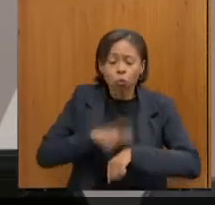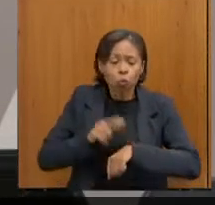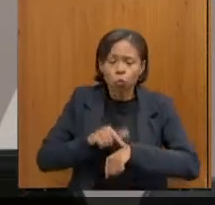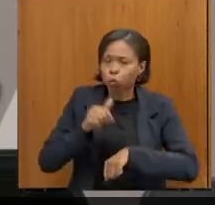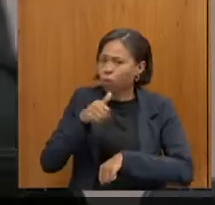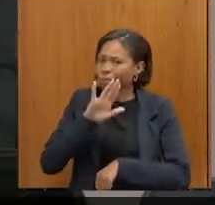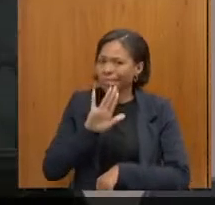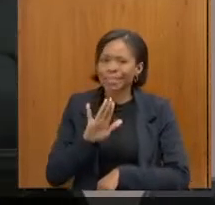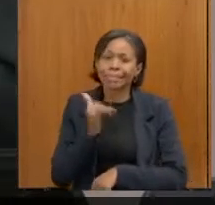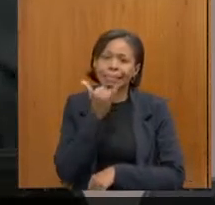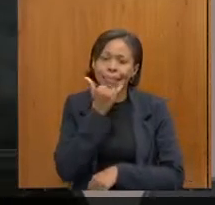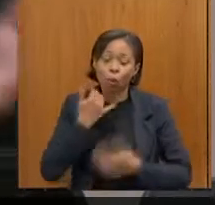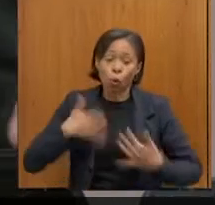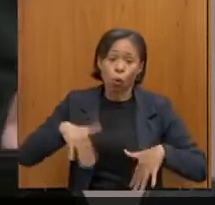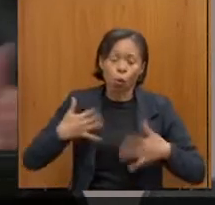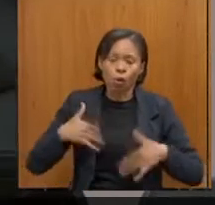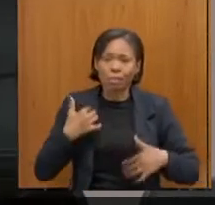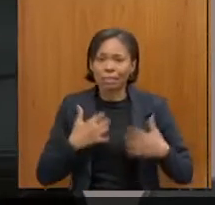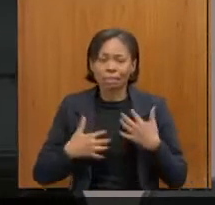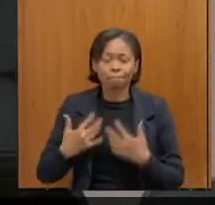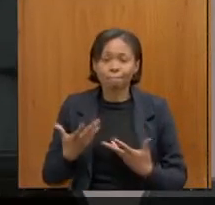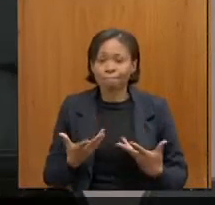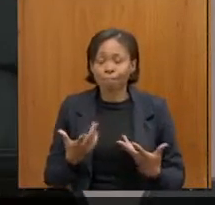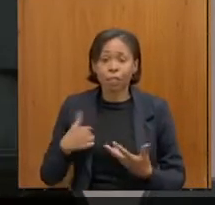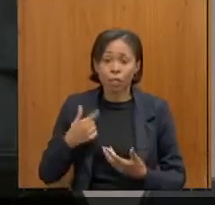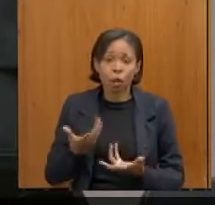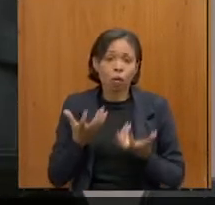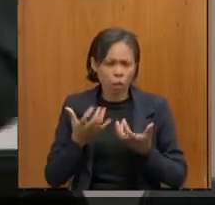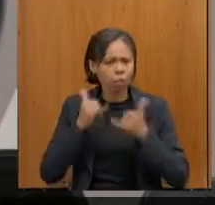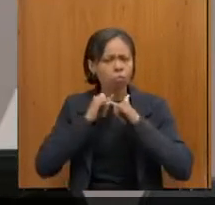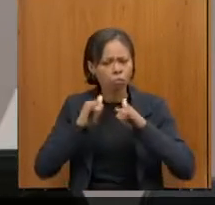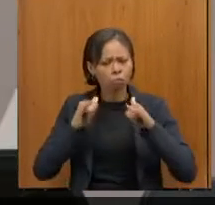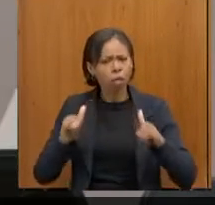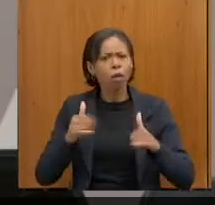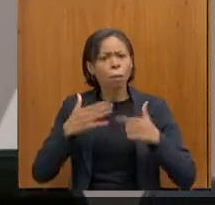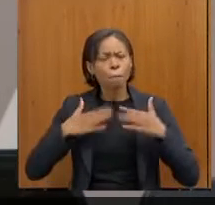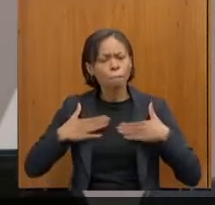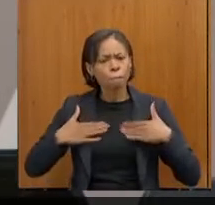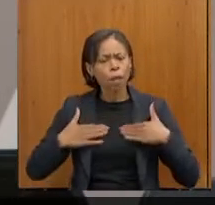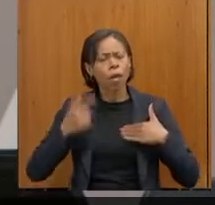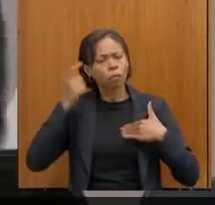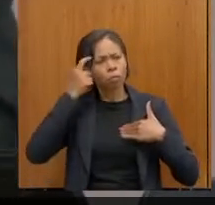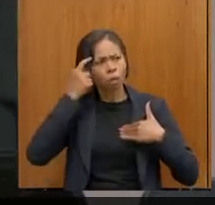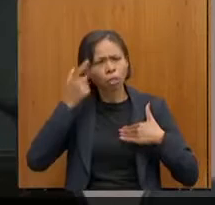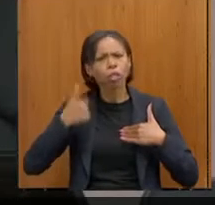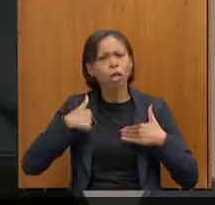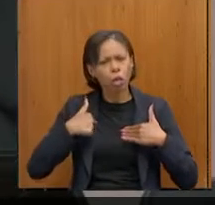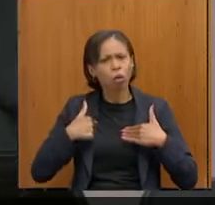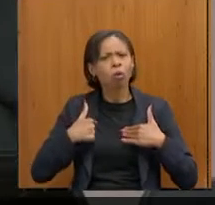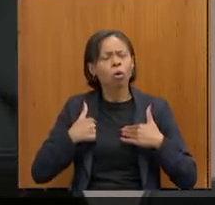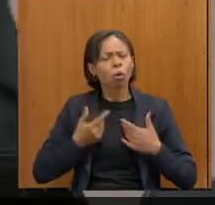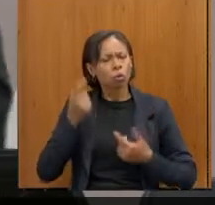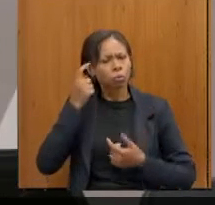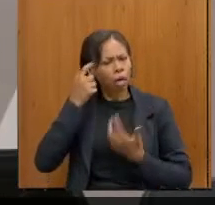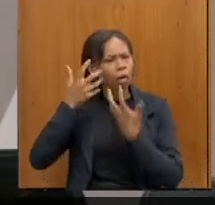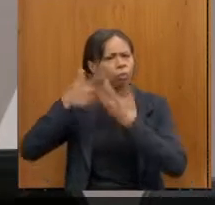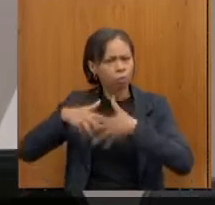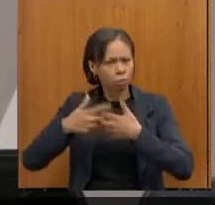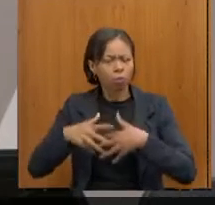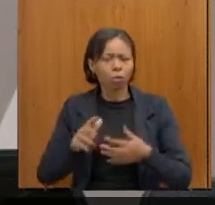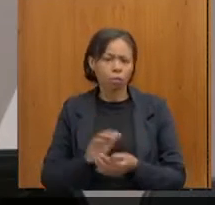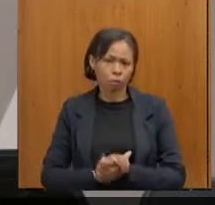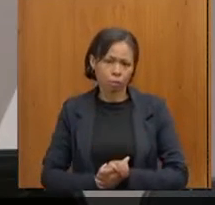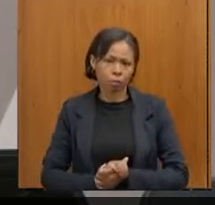aqui desculpa entusiasmo mas eu faço questão de colocar aqui o meu pensamento e a minha postura e a minha postura